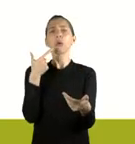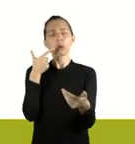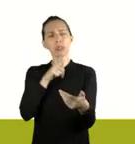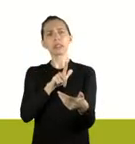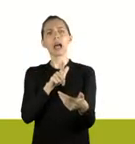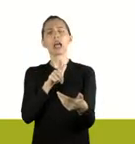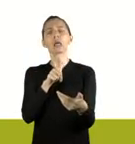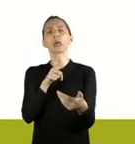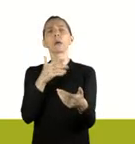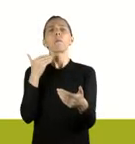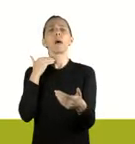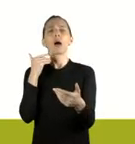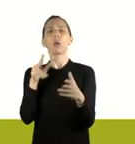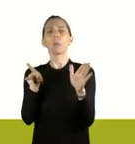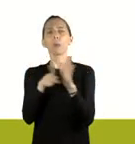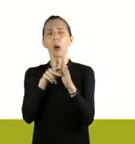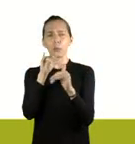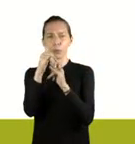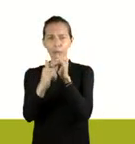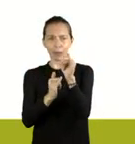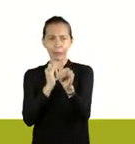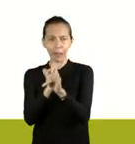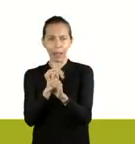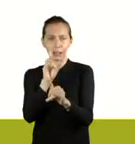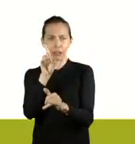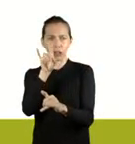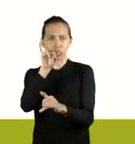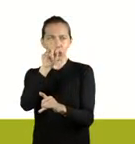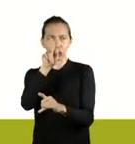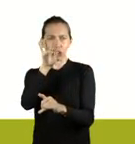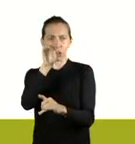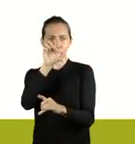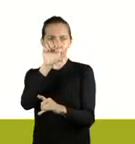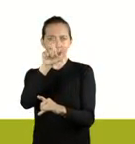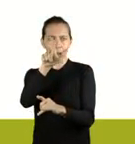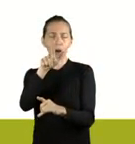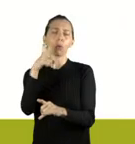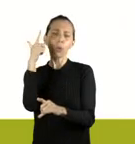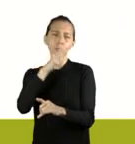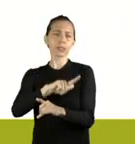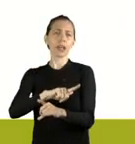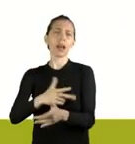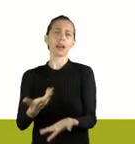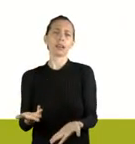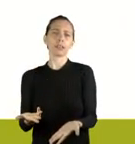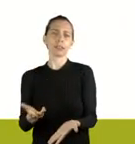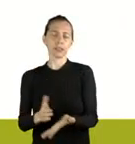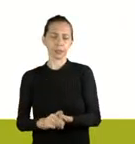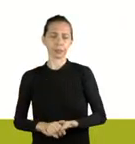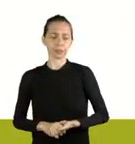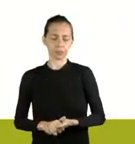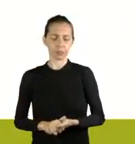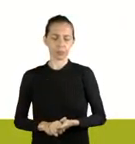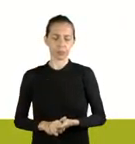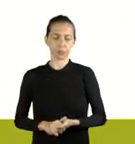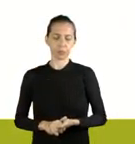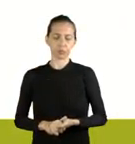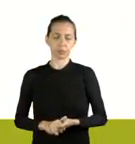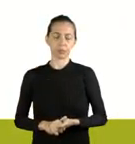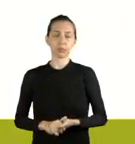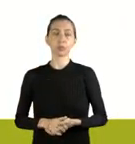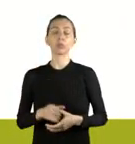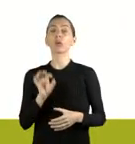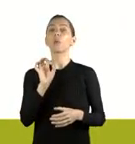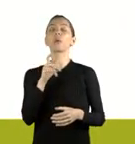digital, qualquer coisa nesse sentido. Então, comecem a investir. Sem ter desculpa para alguma coisa. O que